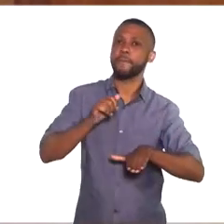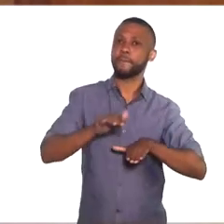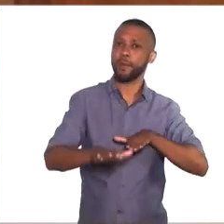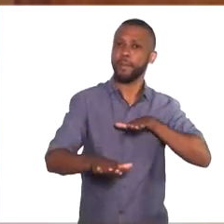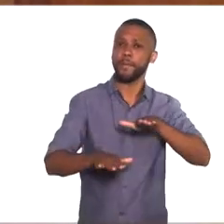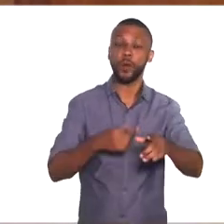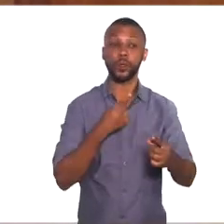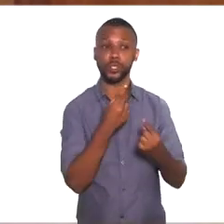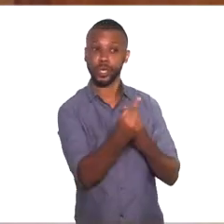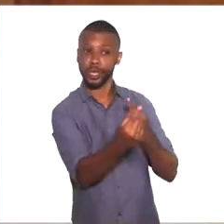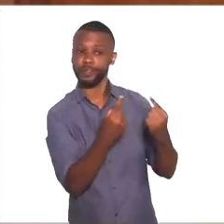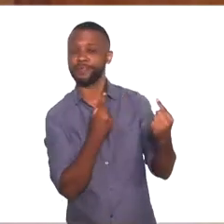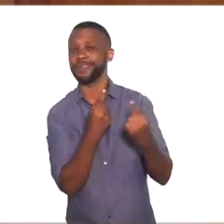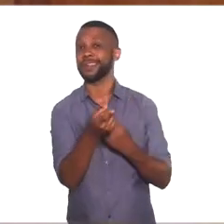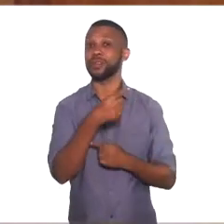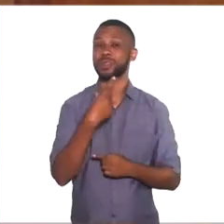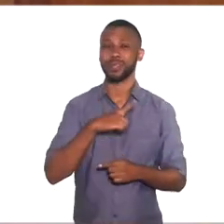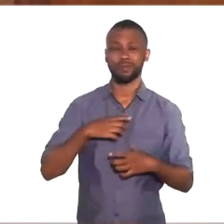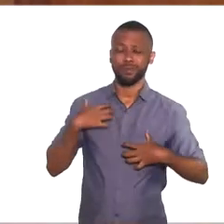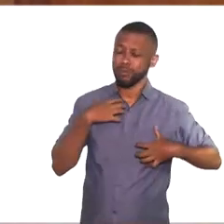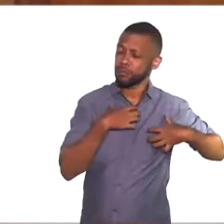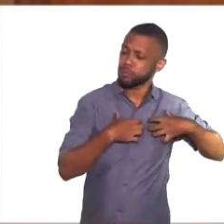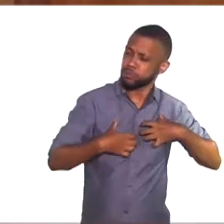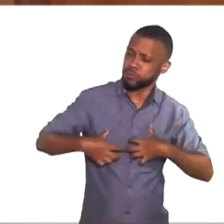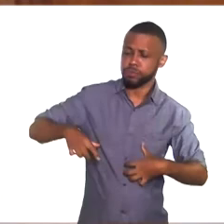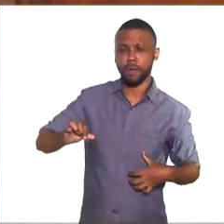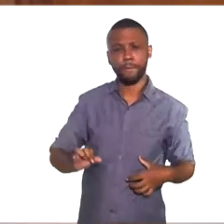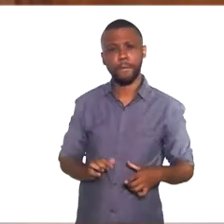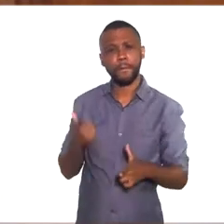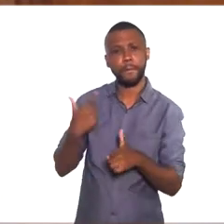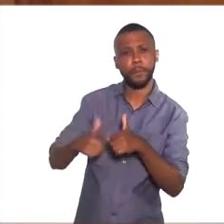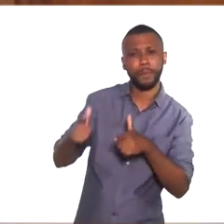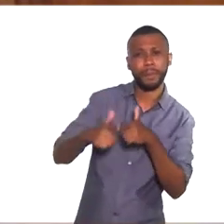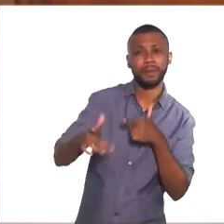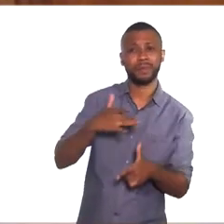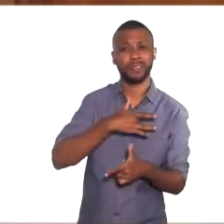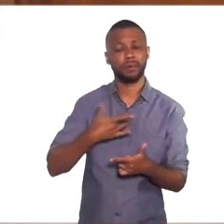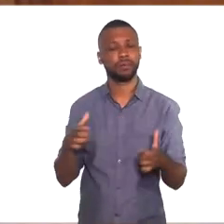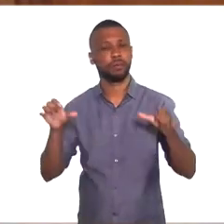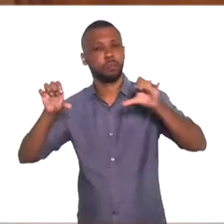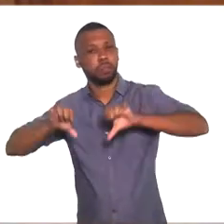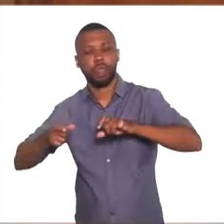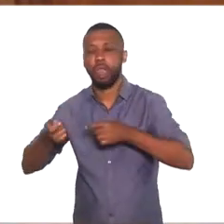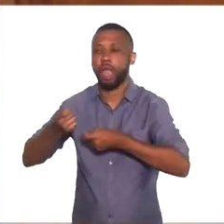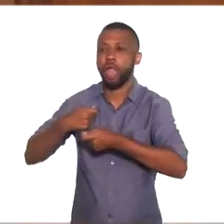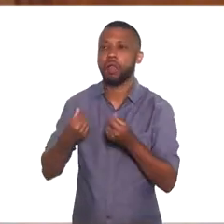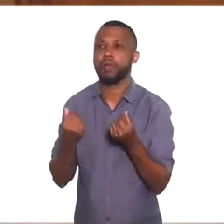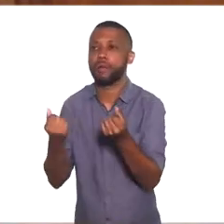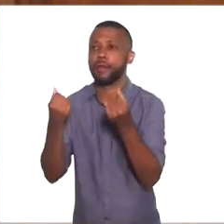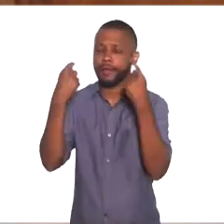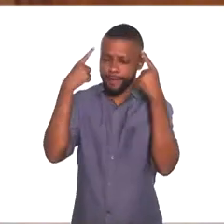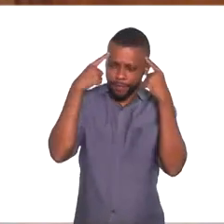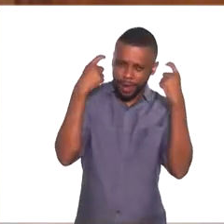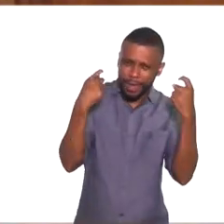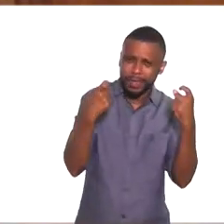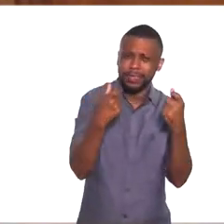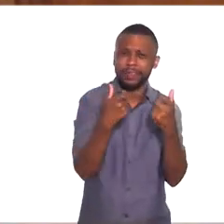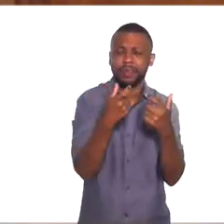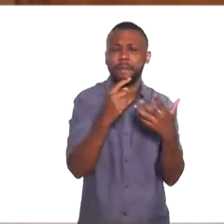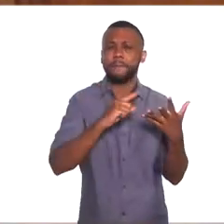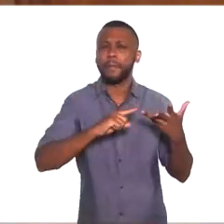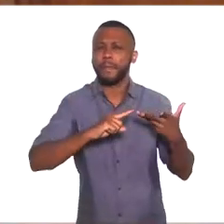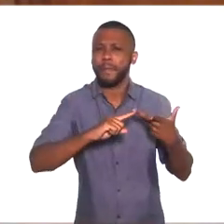de pedreiro de caminhar aqui nesse tempo de tantas dores e Sofrimentos problemas de saúde problema de